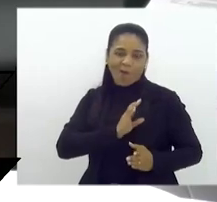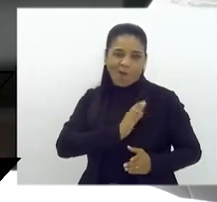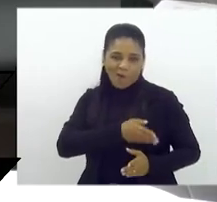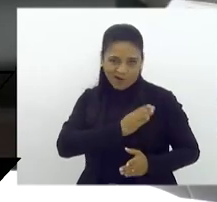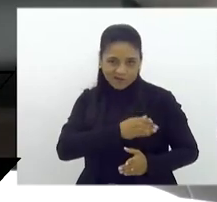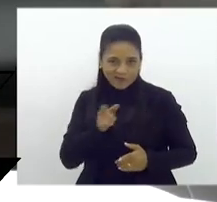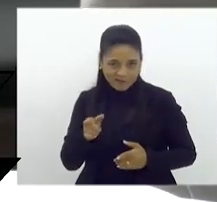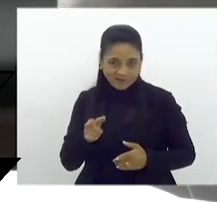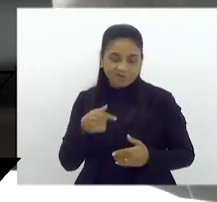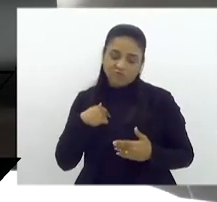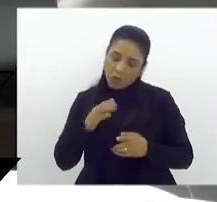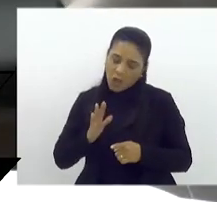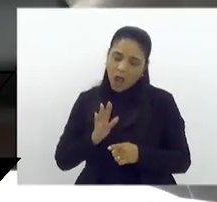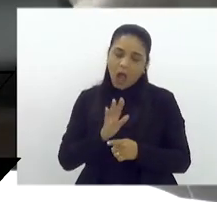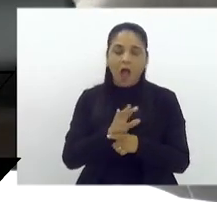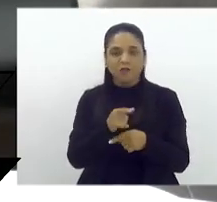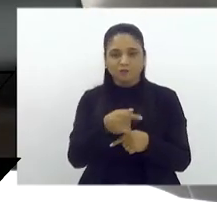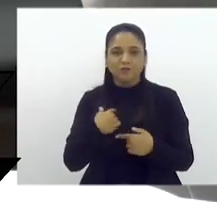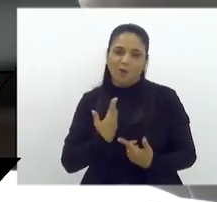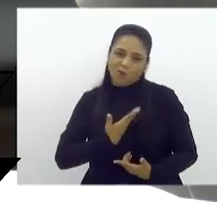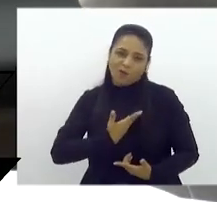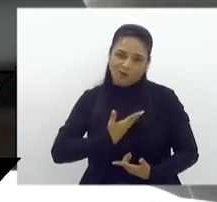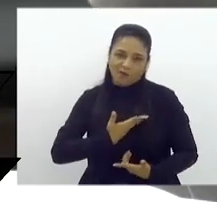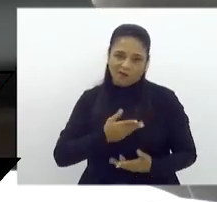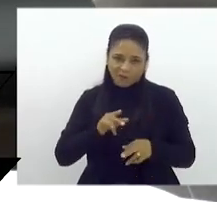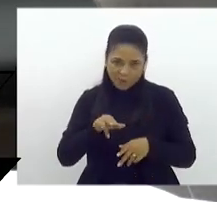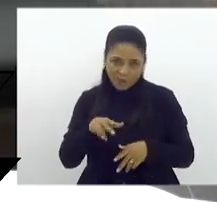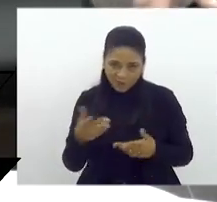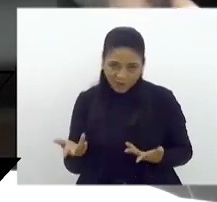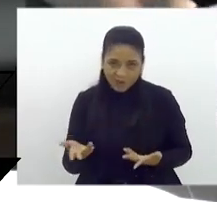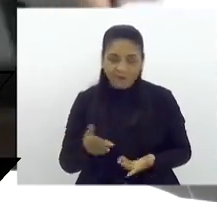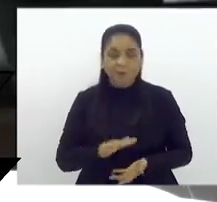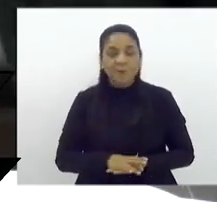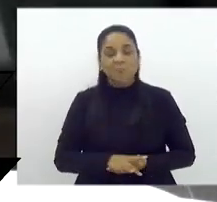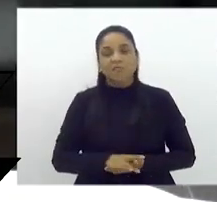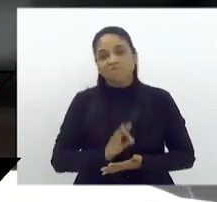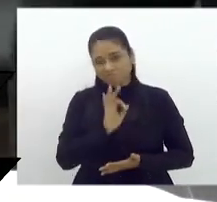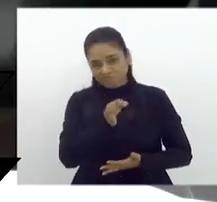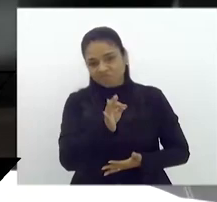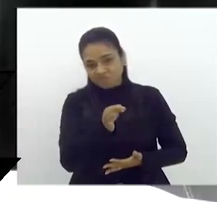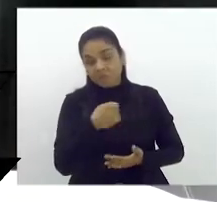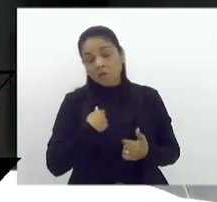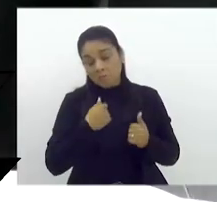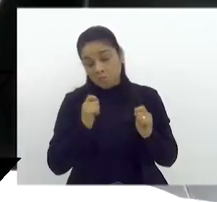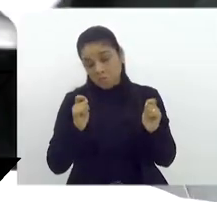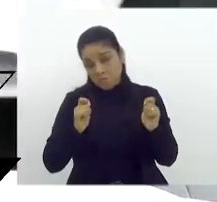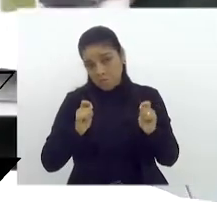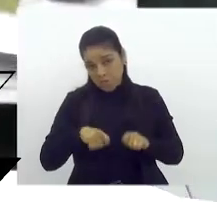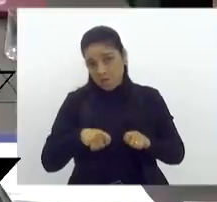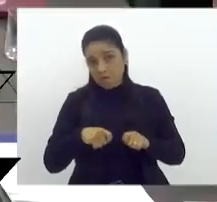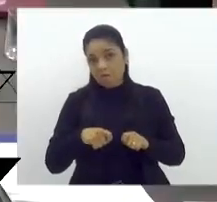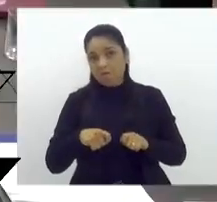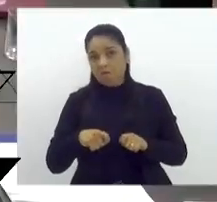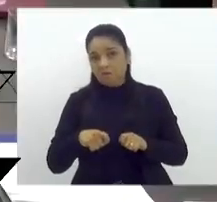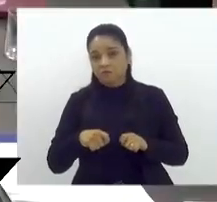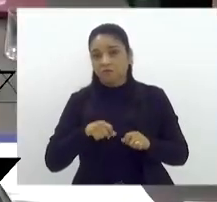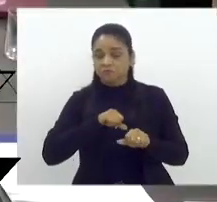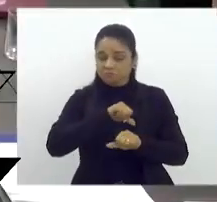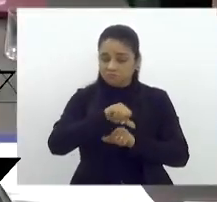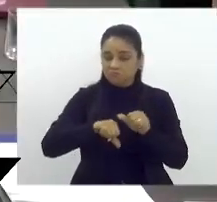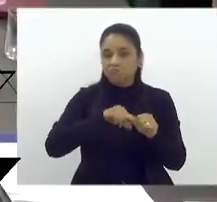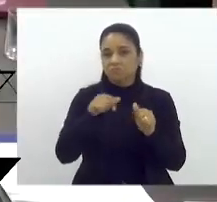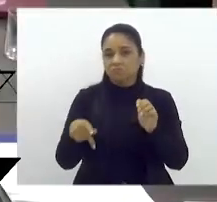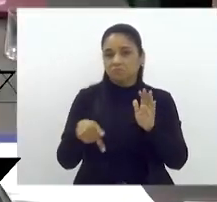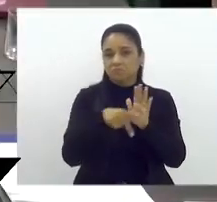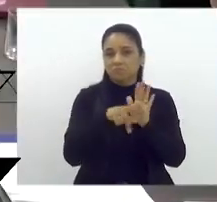ajudar o projeto do Anderson. Então, exatamente. É isso. Não, e de repente pode se transformar no primeiro caso de alterar o projeto para